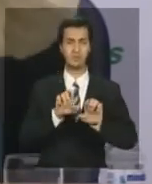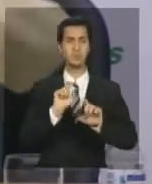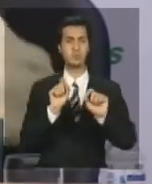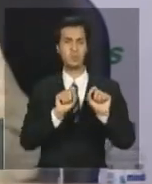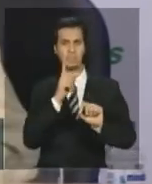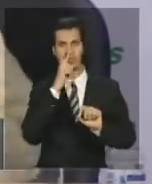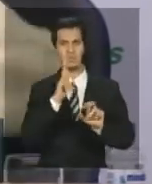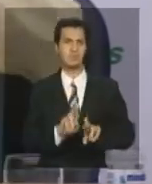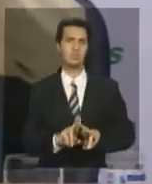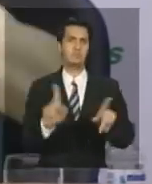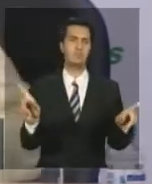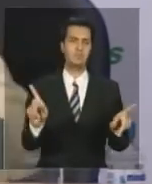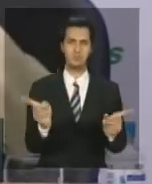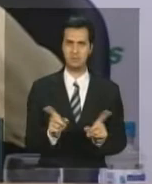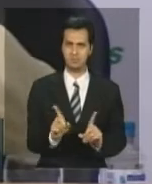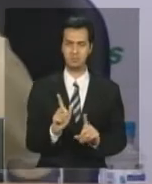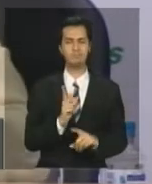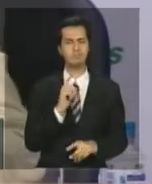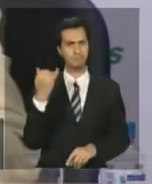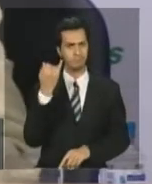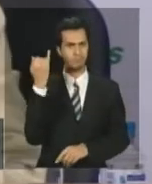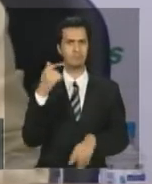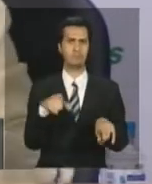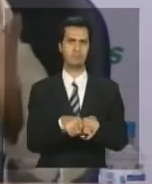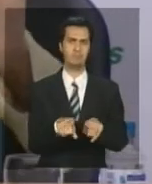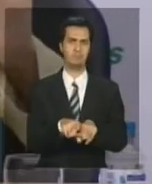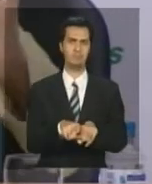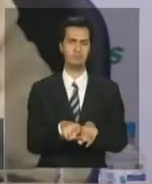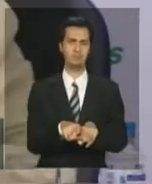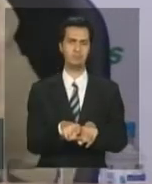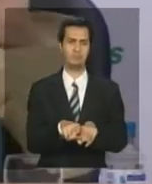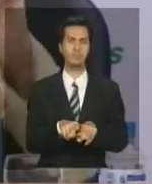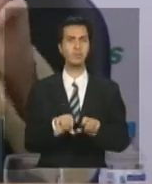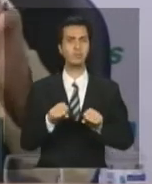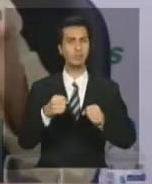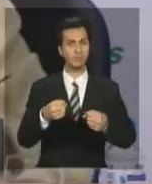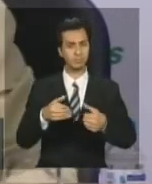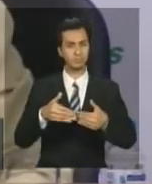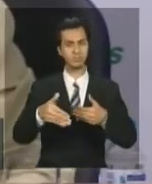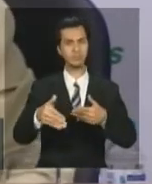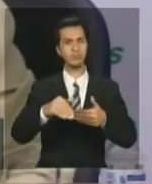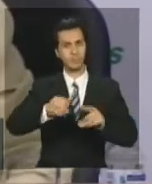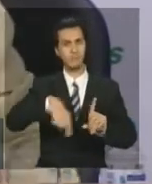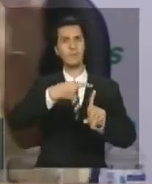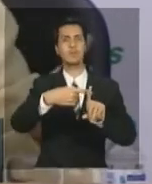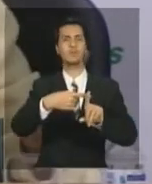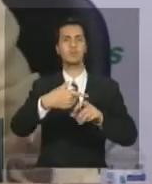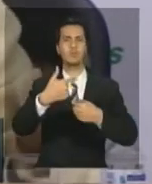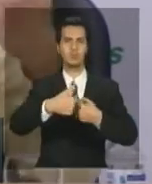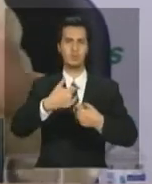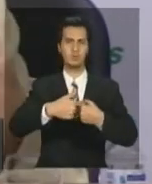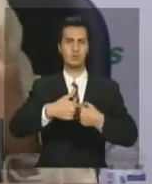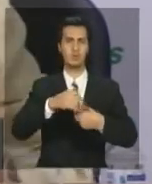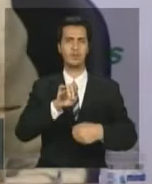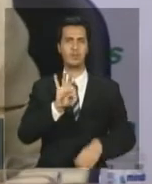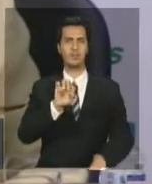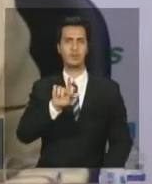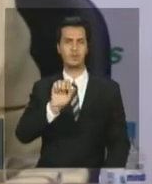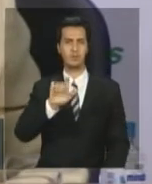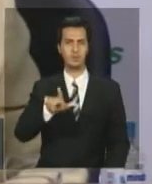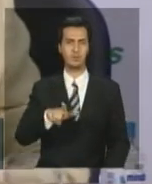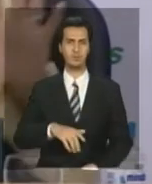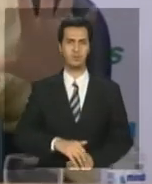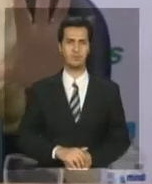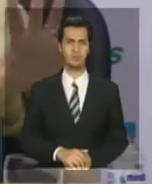um portfólio amplo e sustentável de mais um combustível importante, que é o etanol na